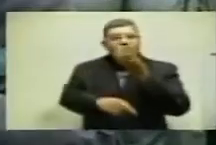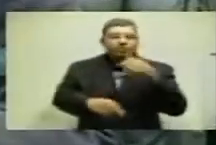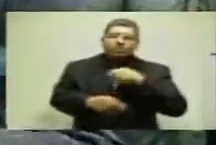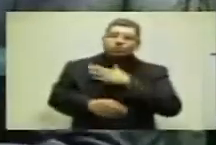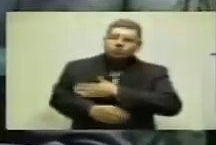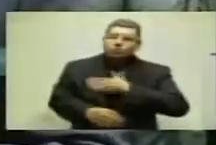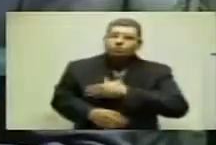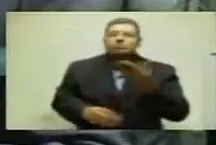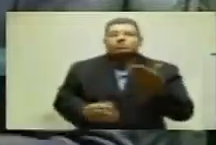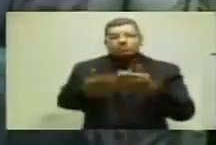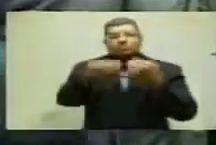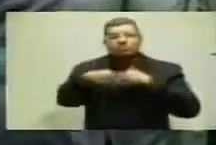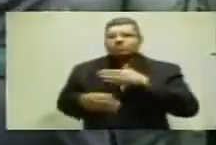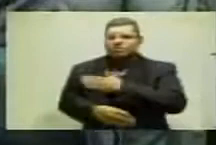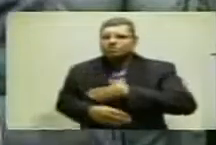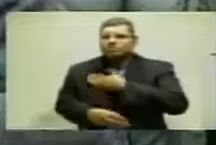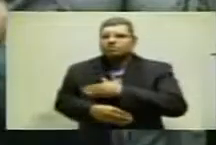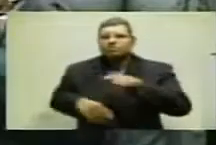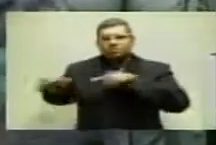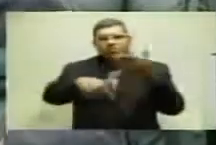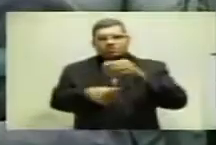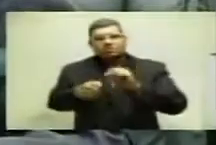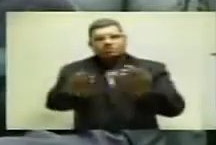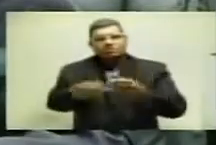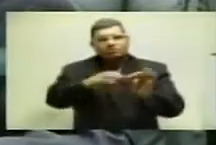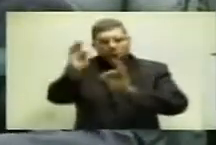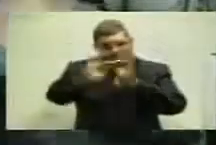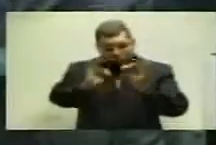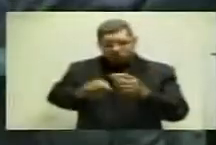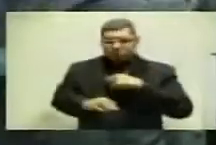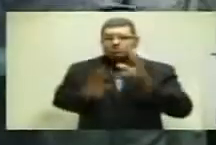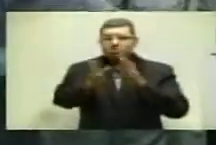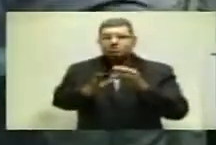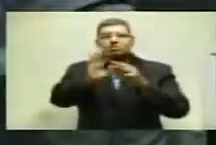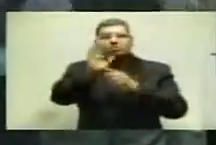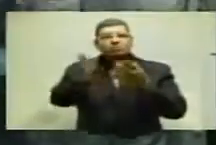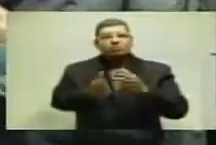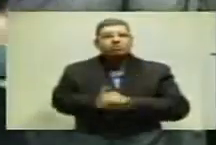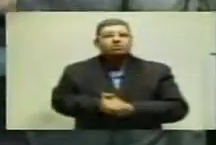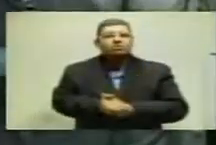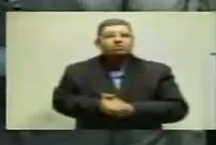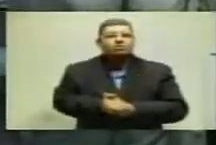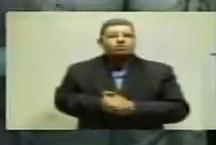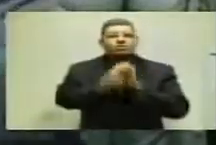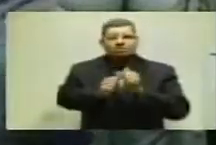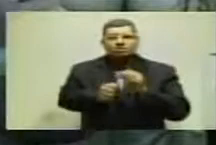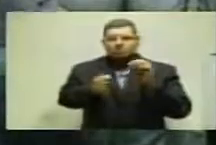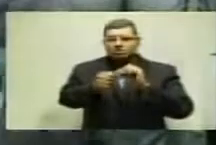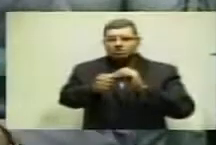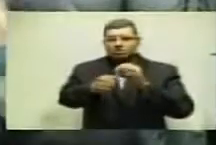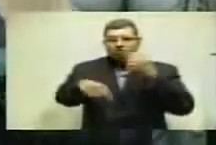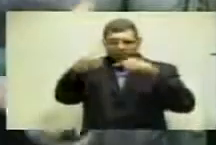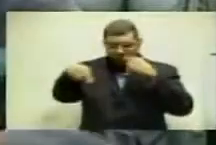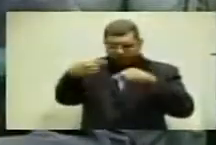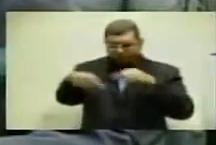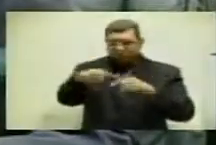Eu gostaria de receber, gostaria que a Comissão de Finanças fizesse esse pleito. Eu já apresentei um requerimento para que a gente faça esse